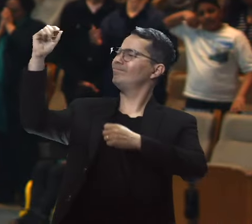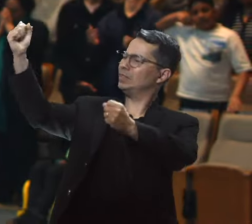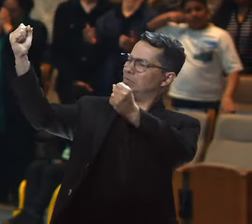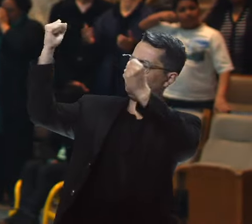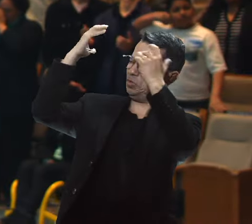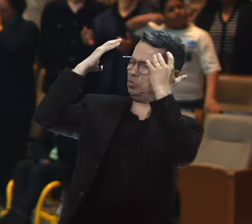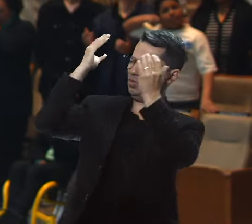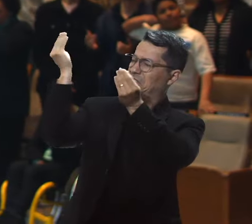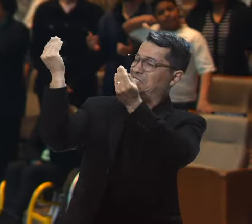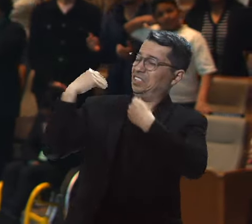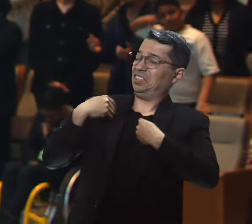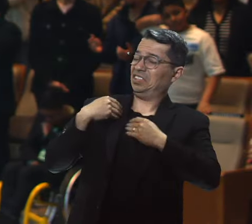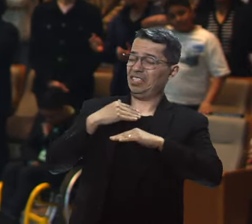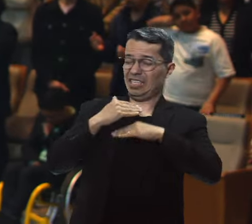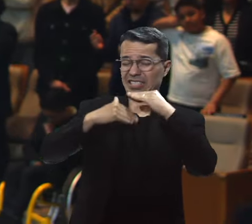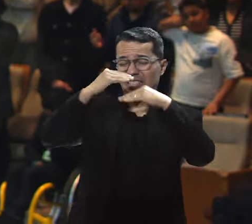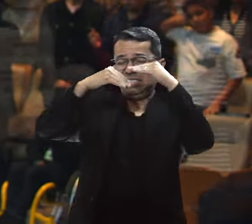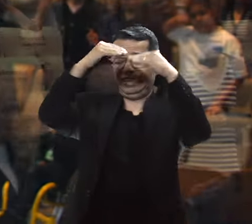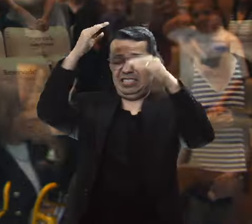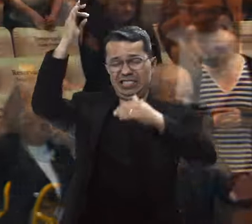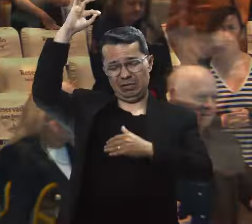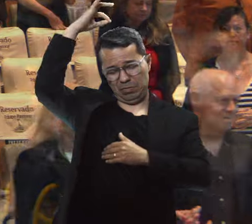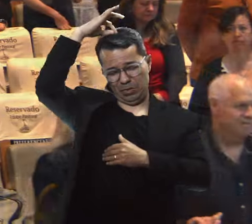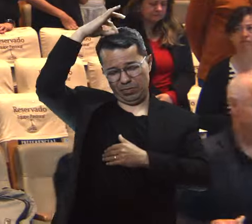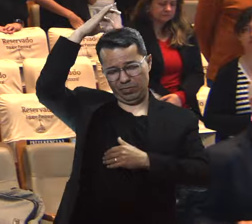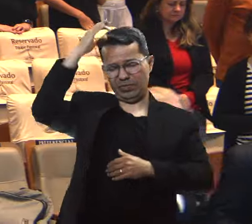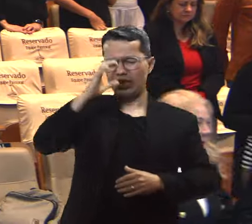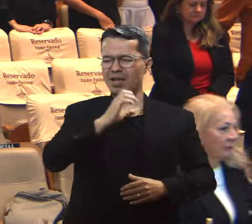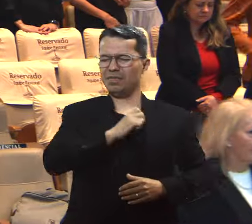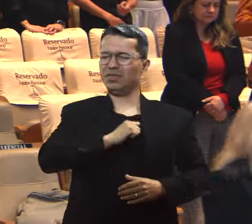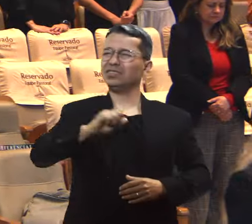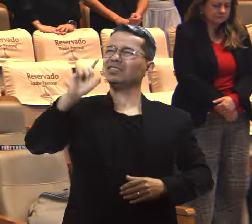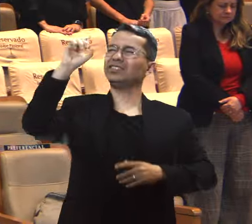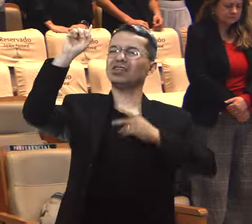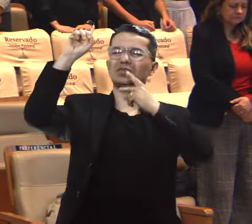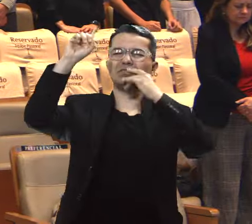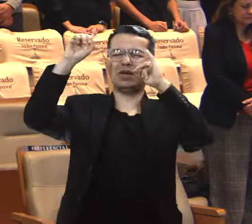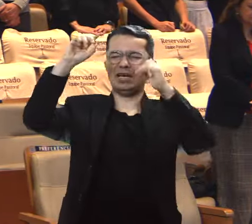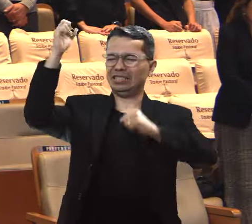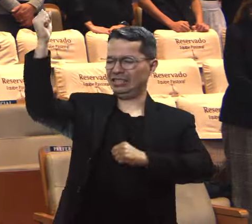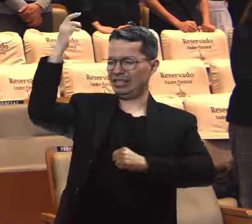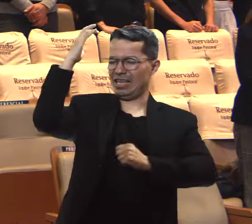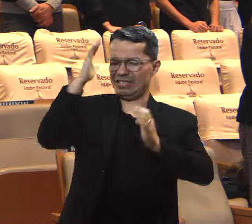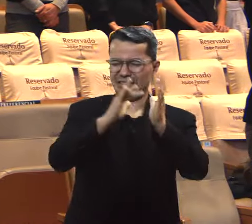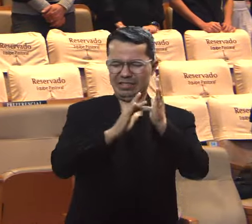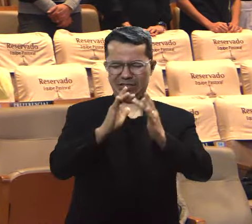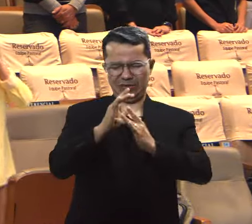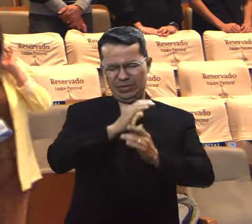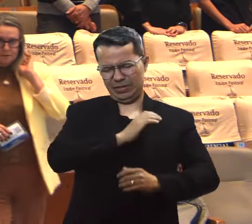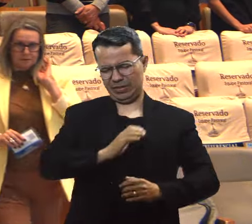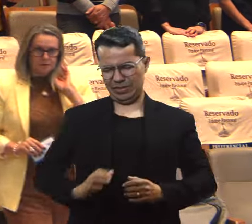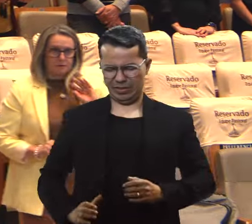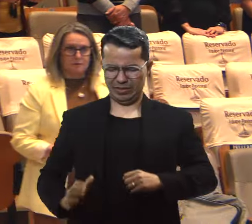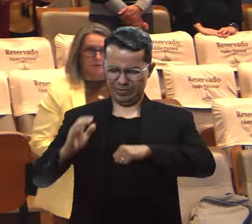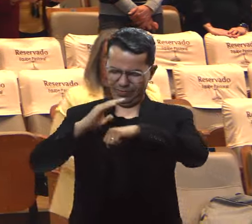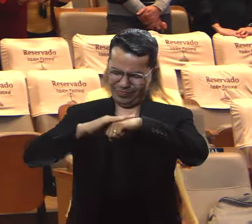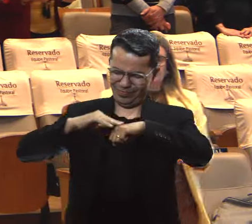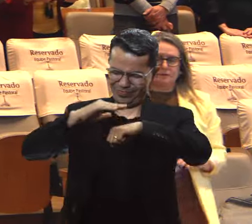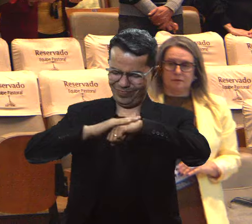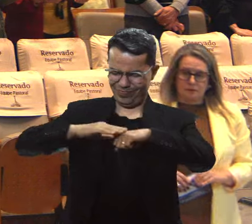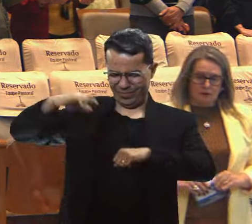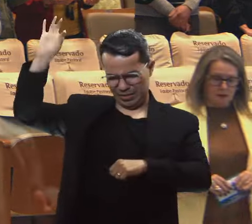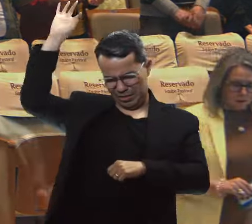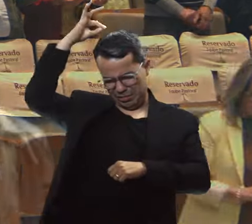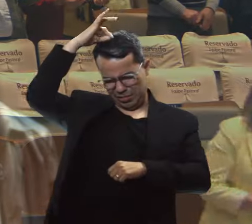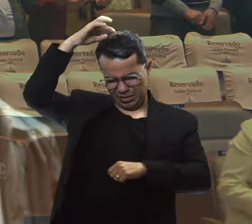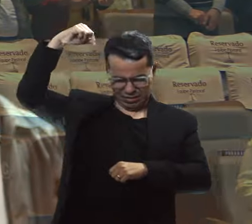crescer, e que o amor de Deus, o nosso Pai, a graça de nosso Senhor Jesus Cristo e as consolações do teu